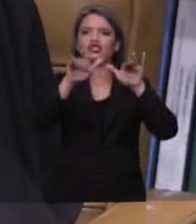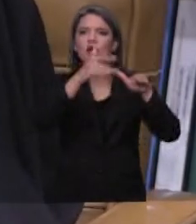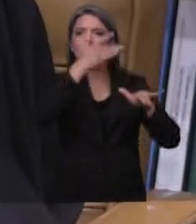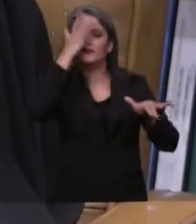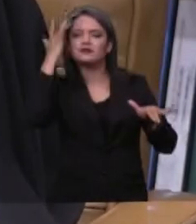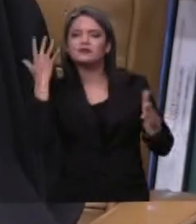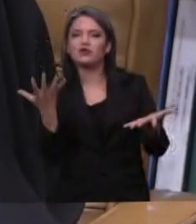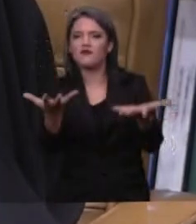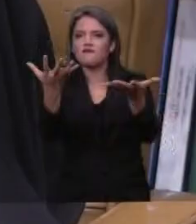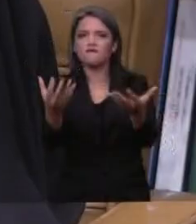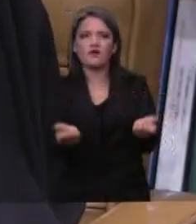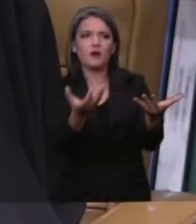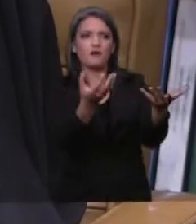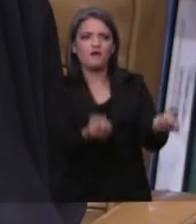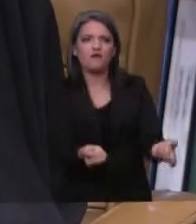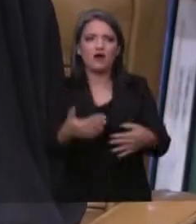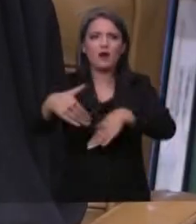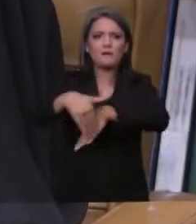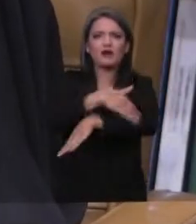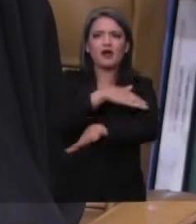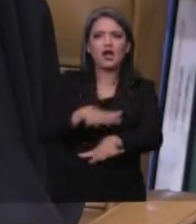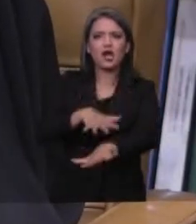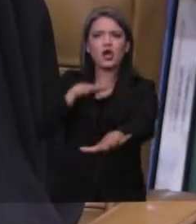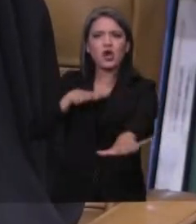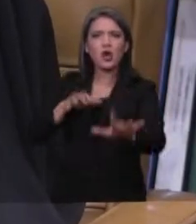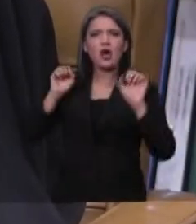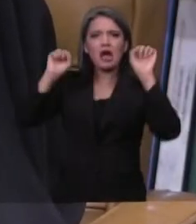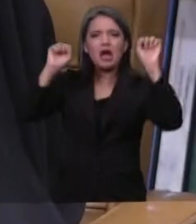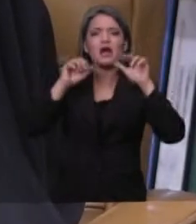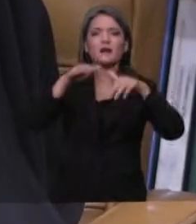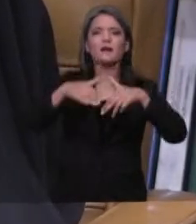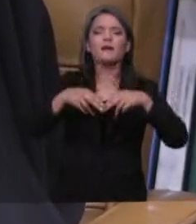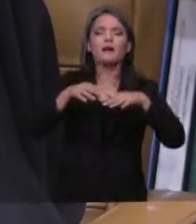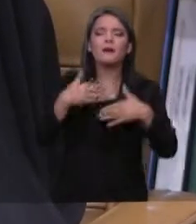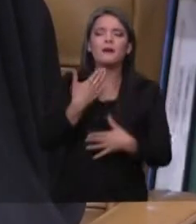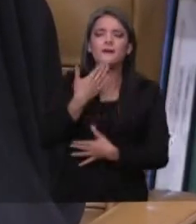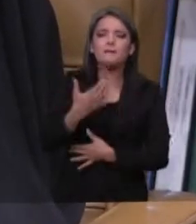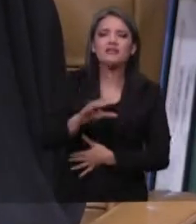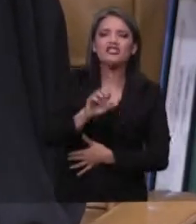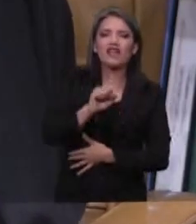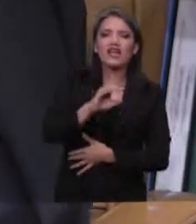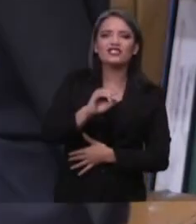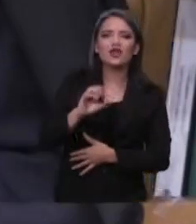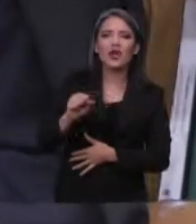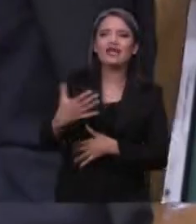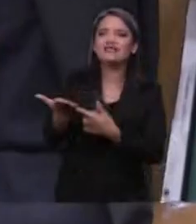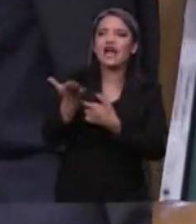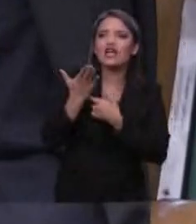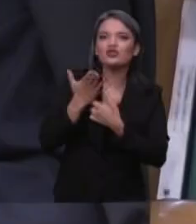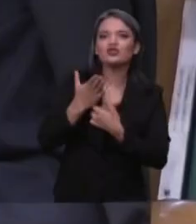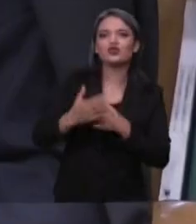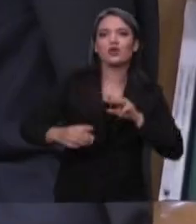a saírem às ruas e pedirem SOS às Forças Armadas para a volta do regime